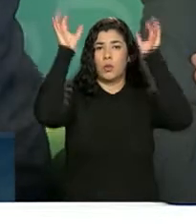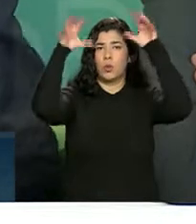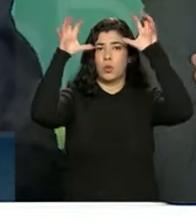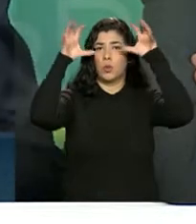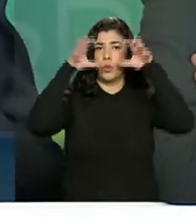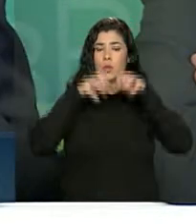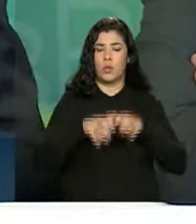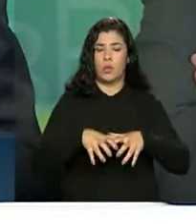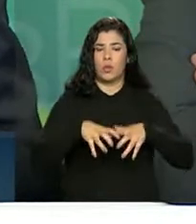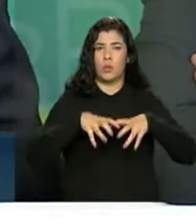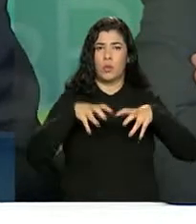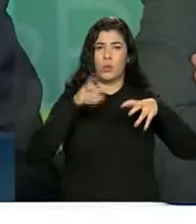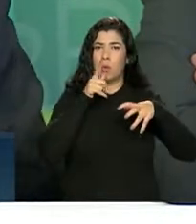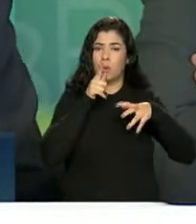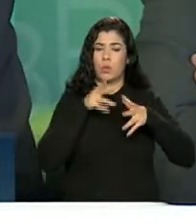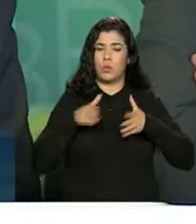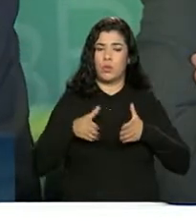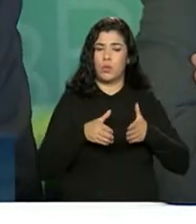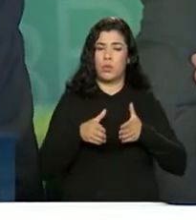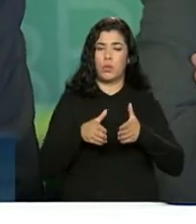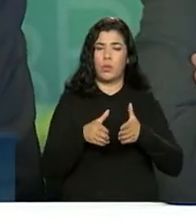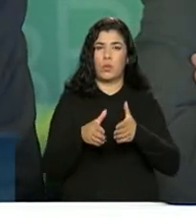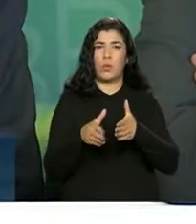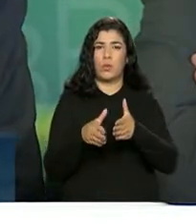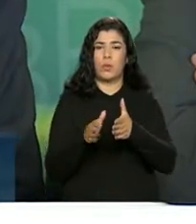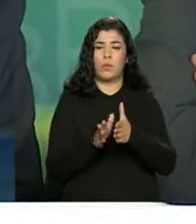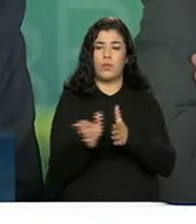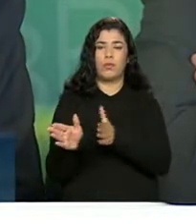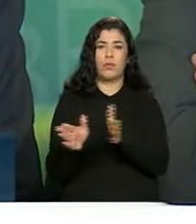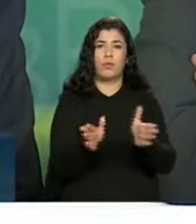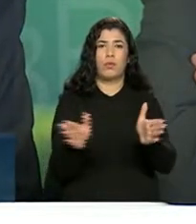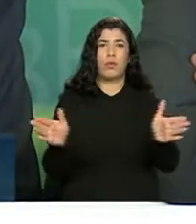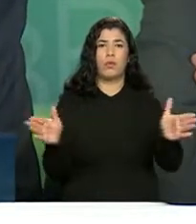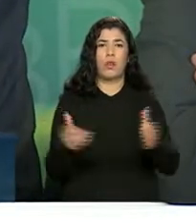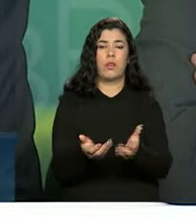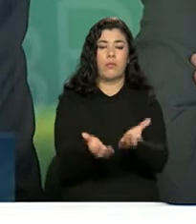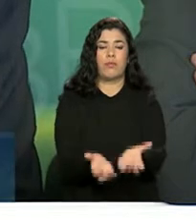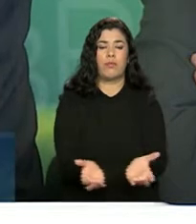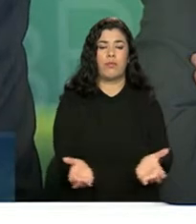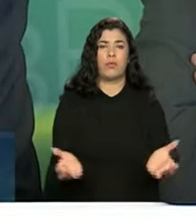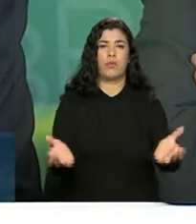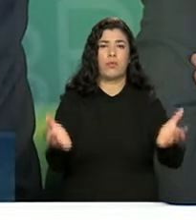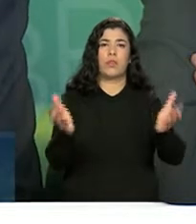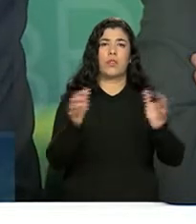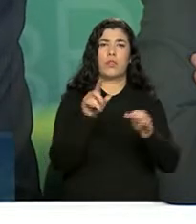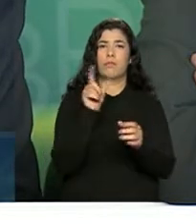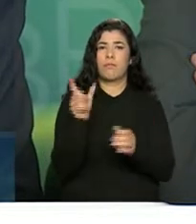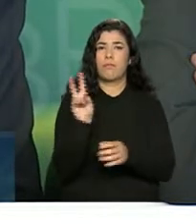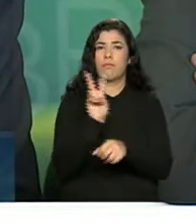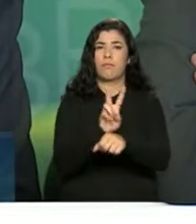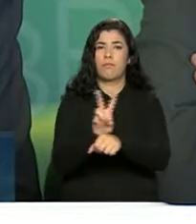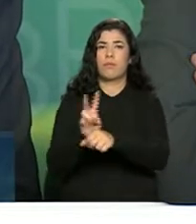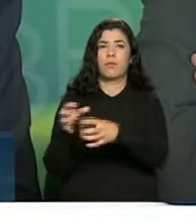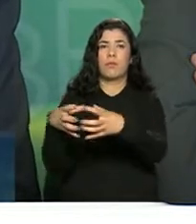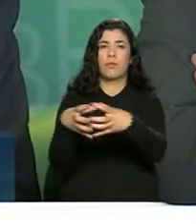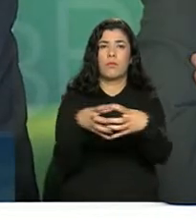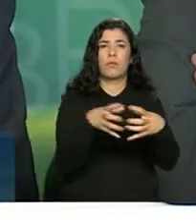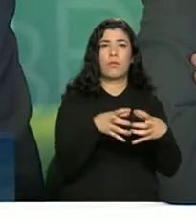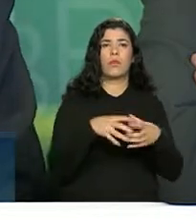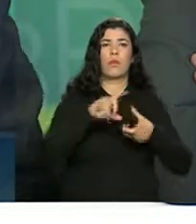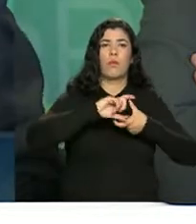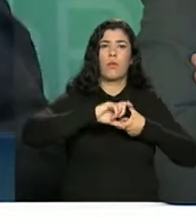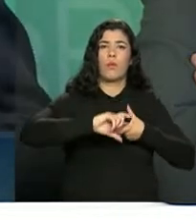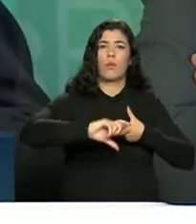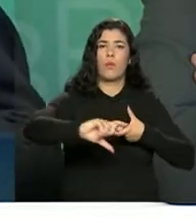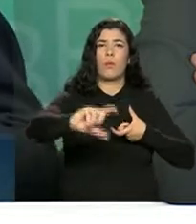vezes eles ainda tem que através dos seus pequenos afluentes eles tem que encher os pequenos reservatórios locais canais